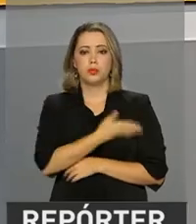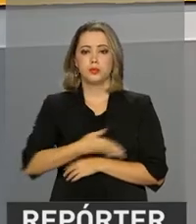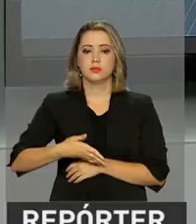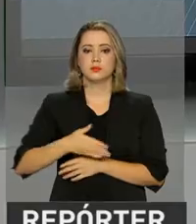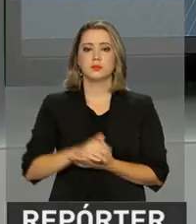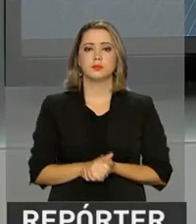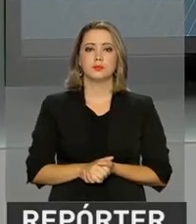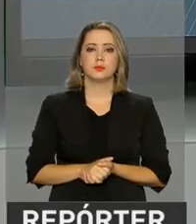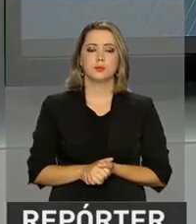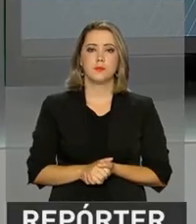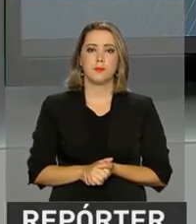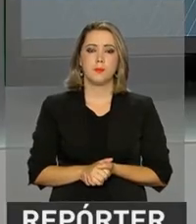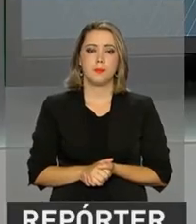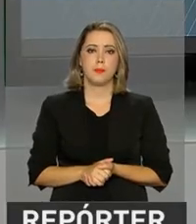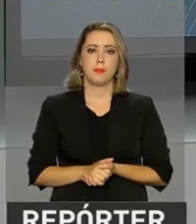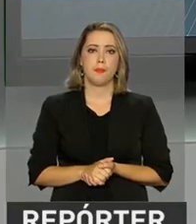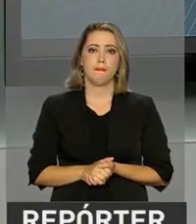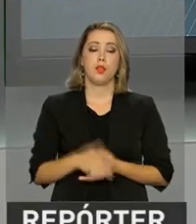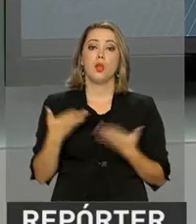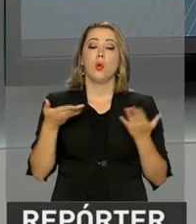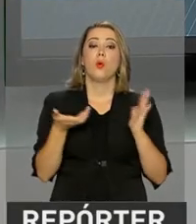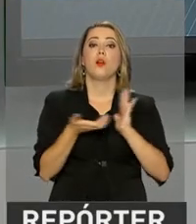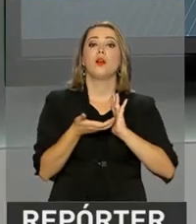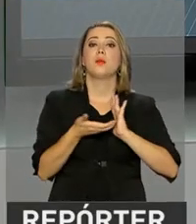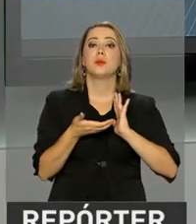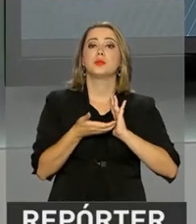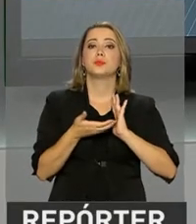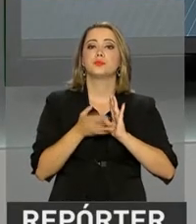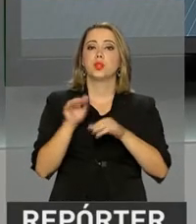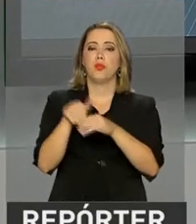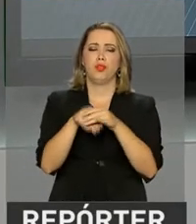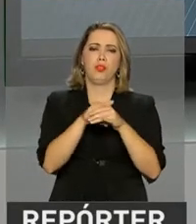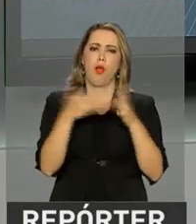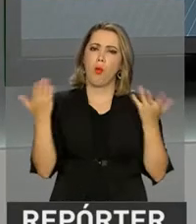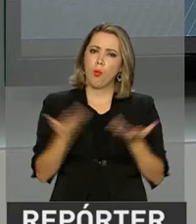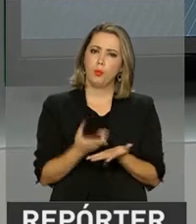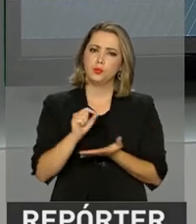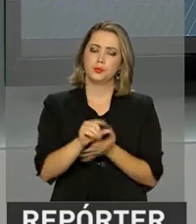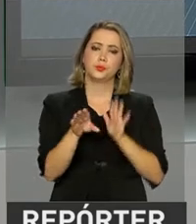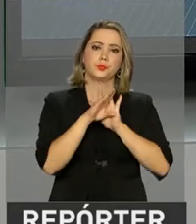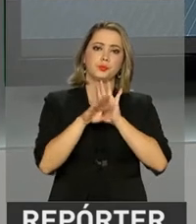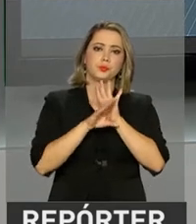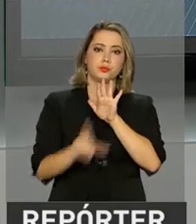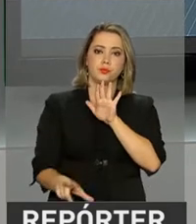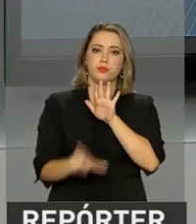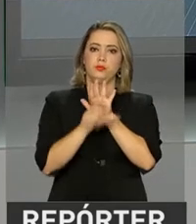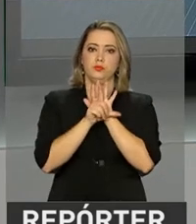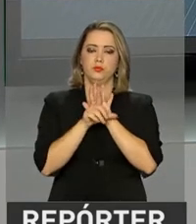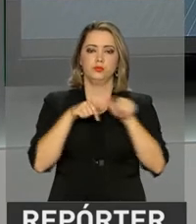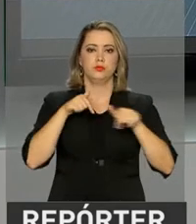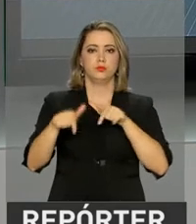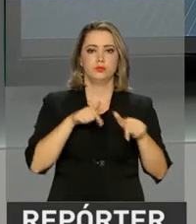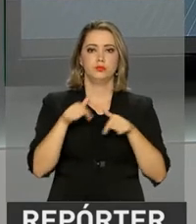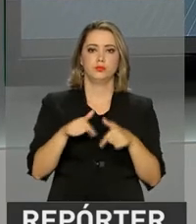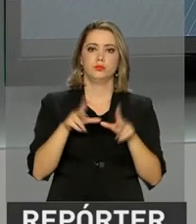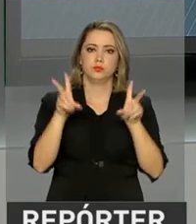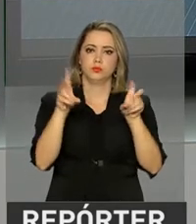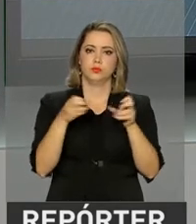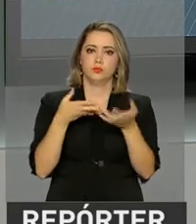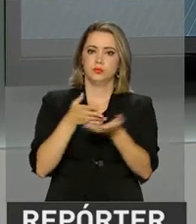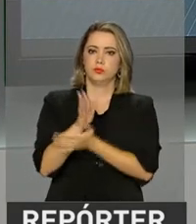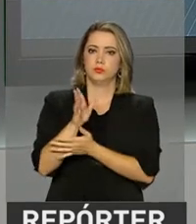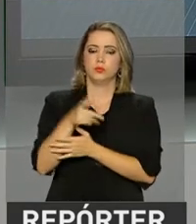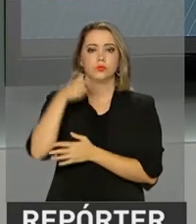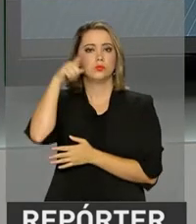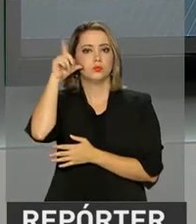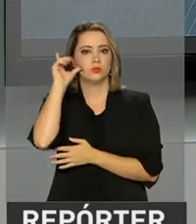isf.mec.gov.br. O plenário da Câmara dos Deputados deve votar ainda hoje o projeto de modernização das leis trabalhistas. O texto